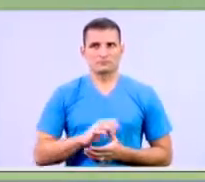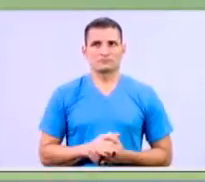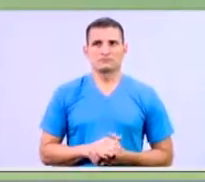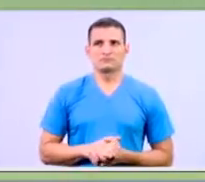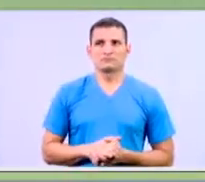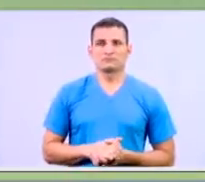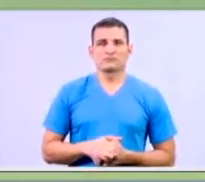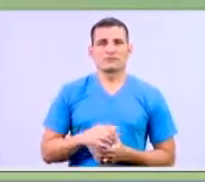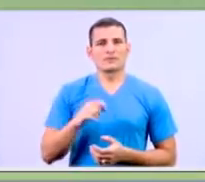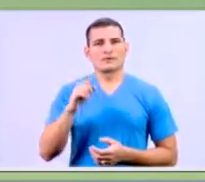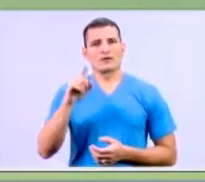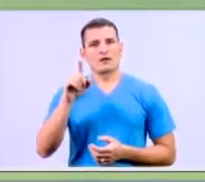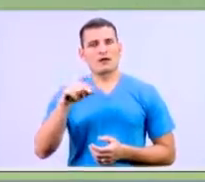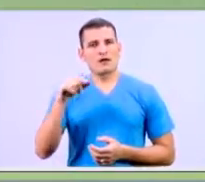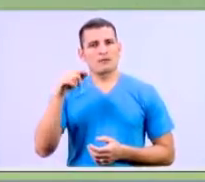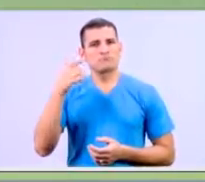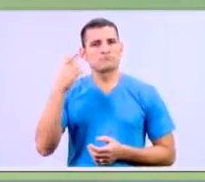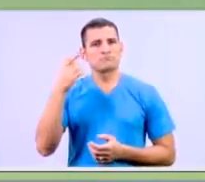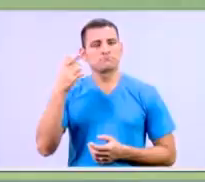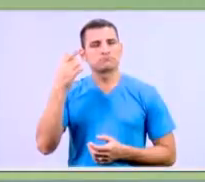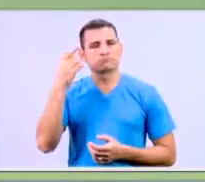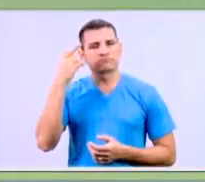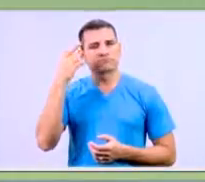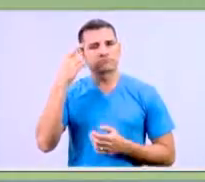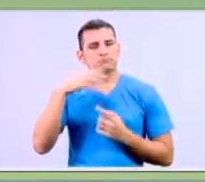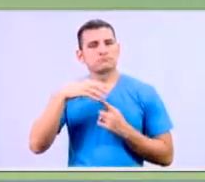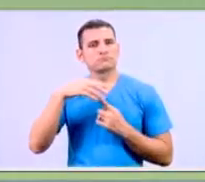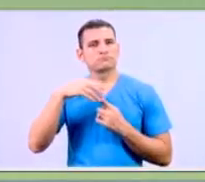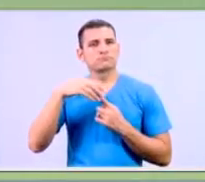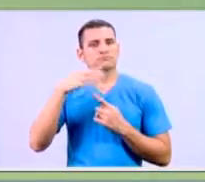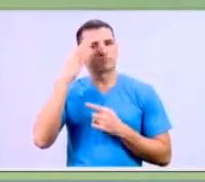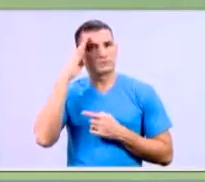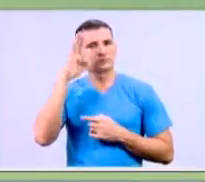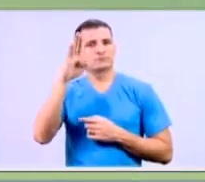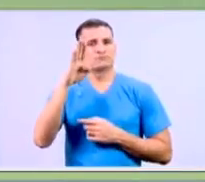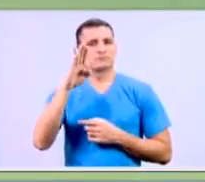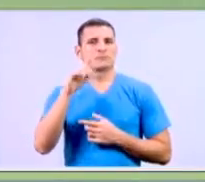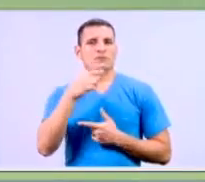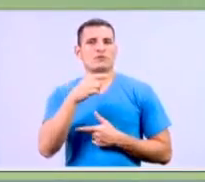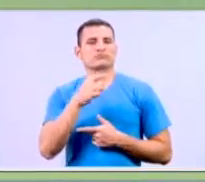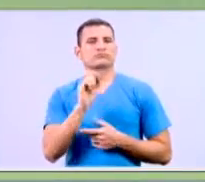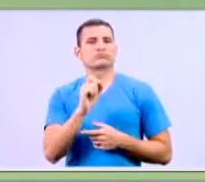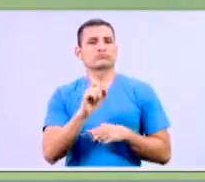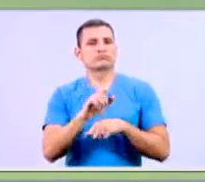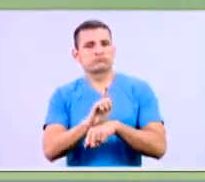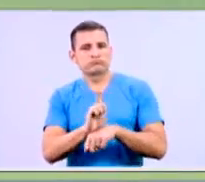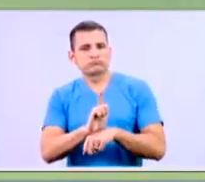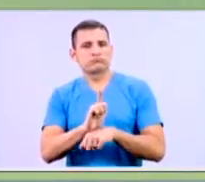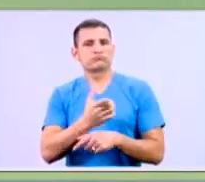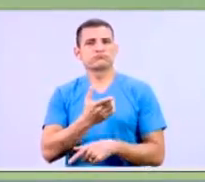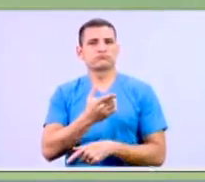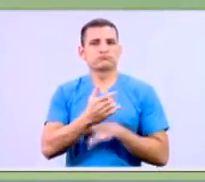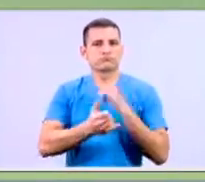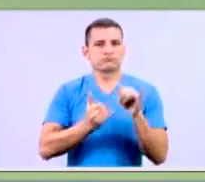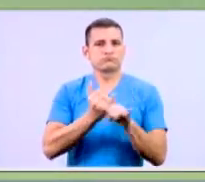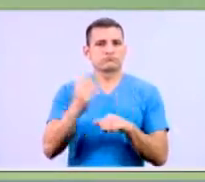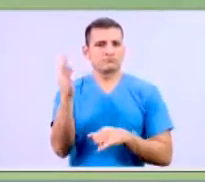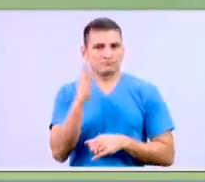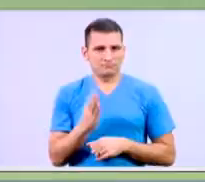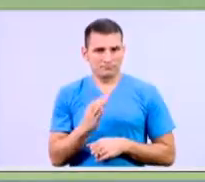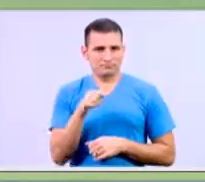CGI-BR é a principal entidade relacionada à governança da internet no Brasil e tem como